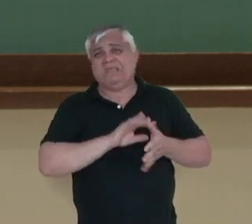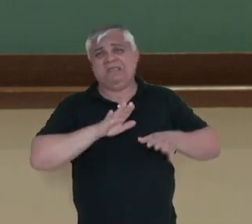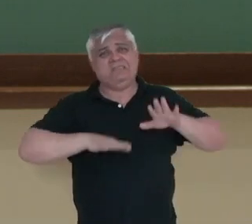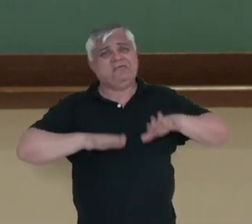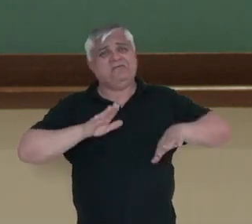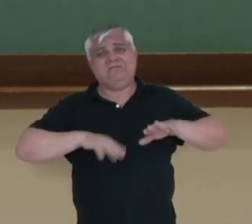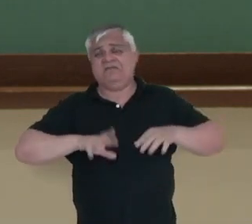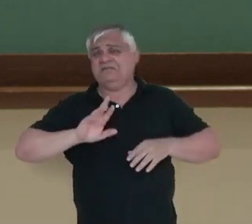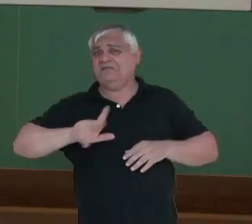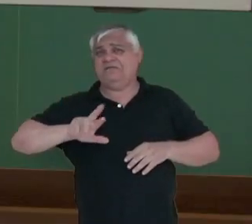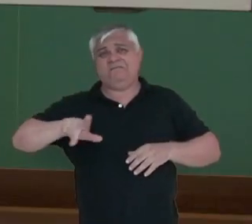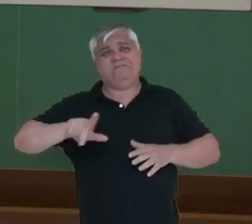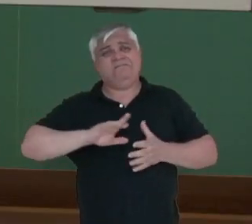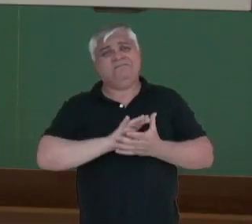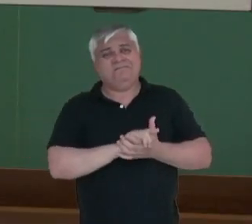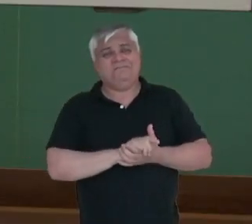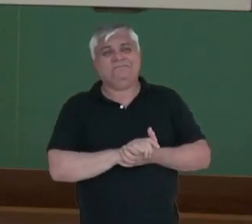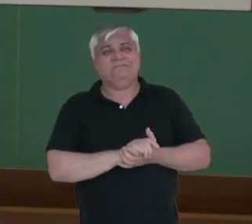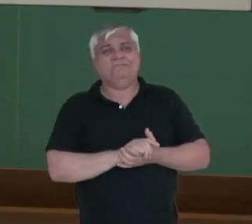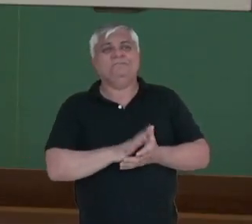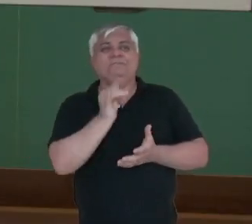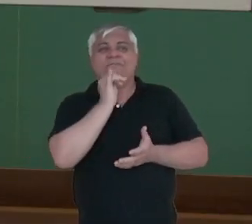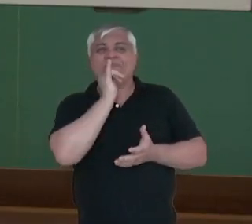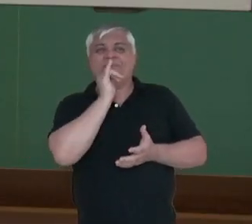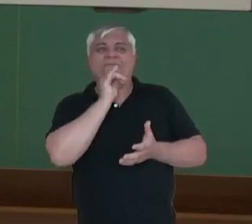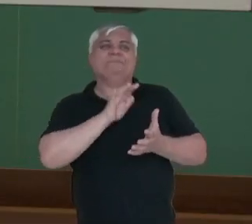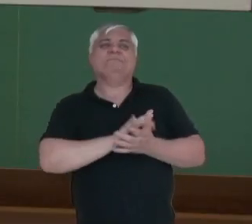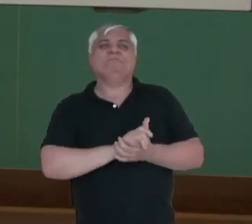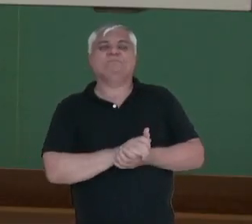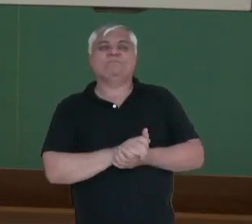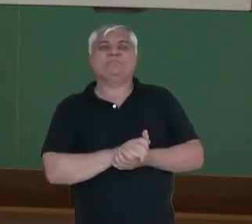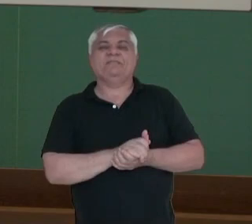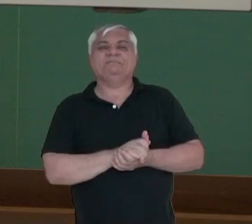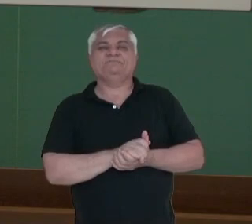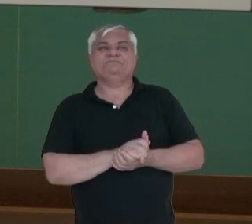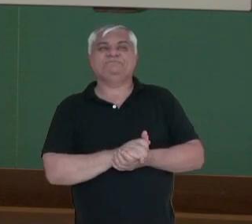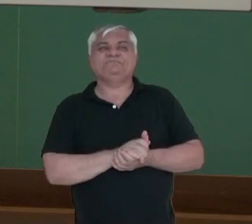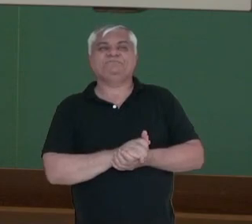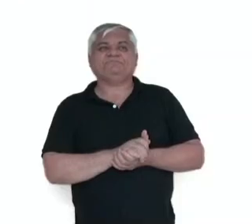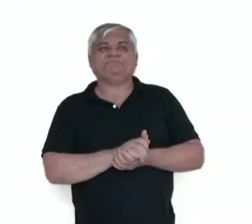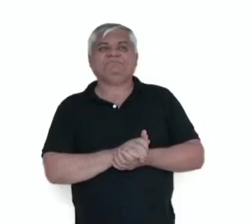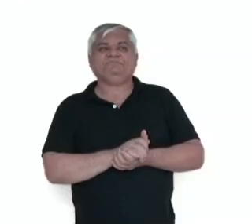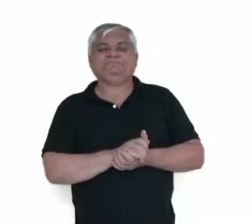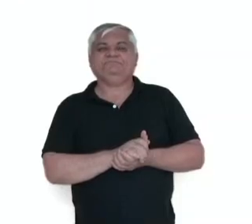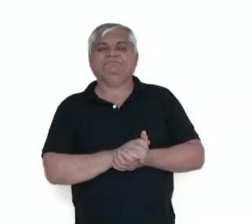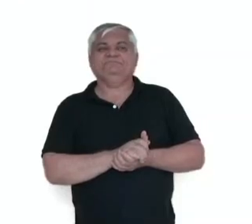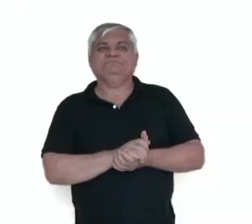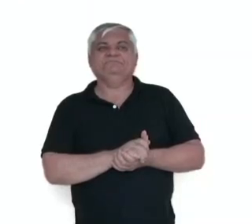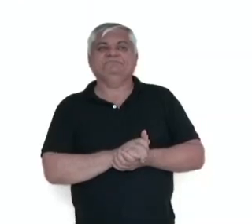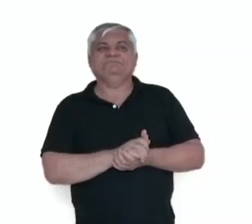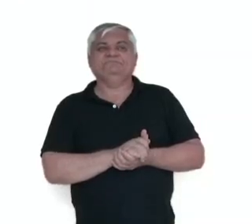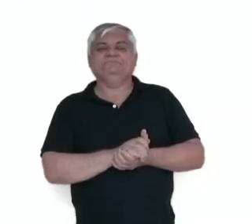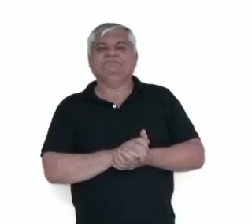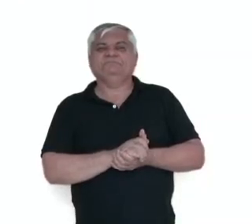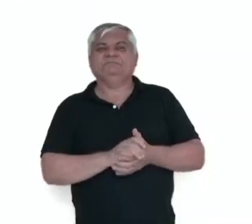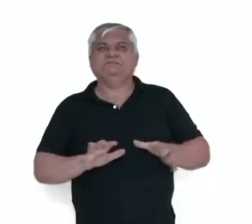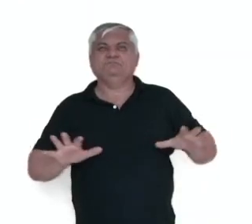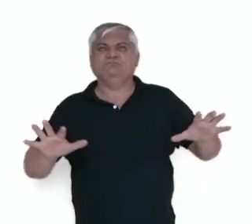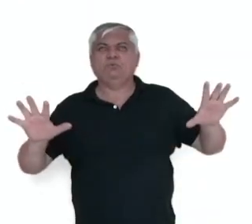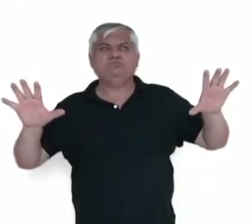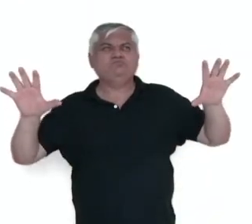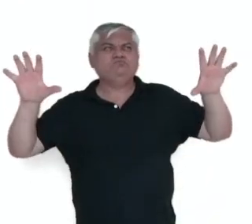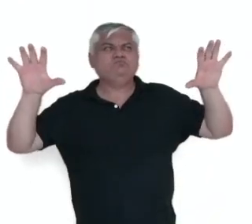crença que vai acontecer, tá? Por exemplo, por hábito e crença associa ideias. Exemplo, o tempo fechou,